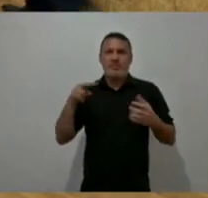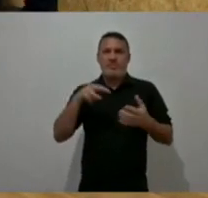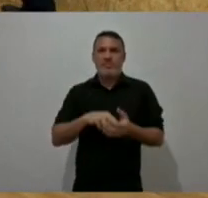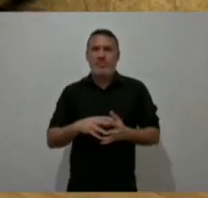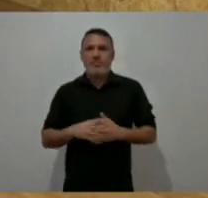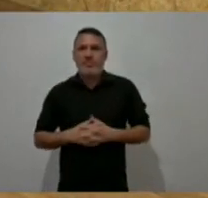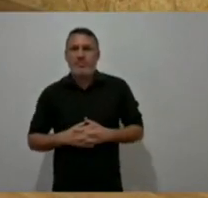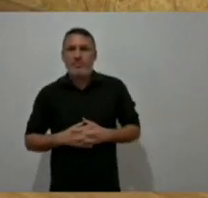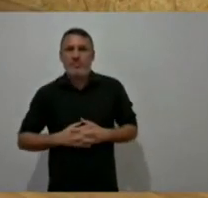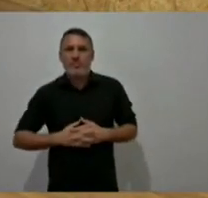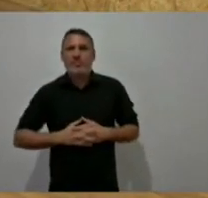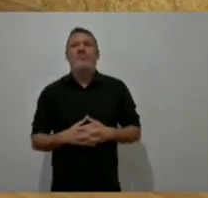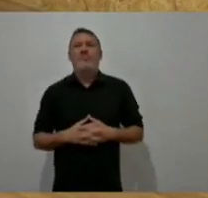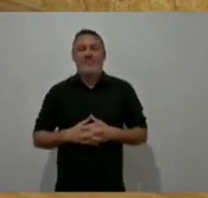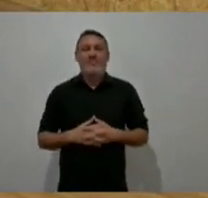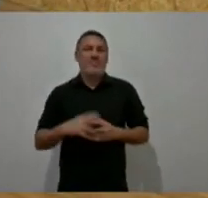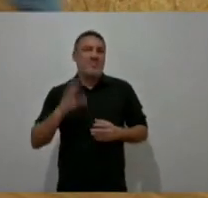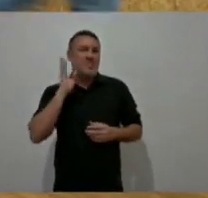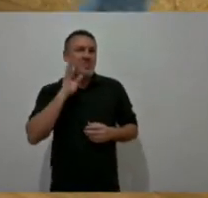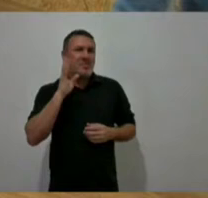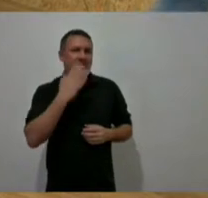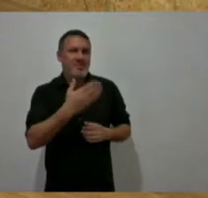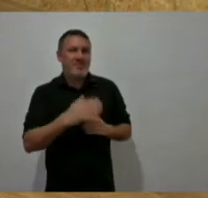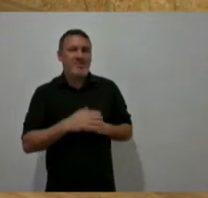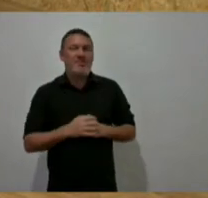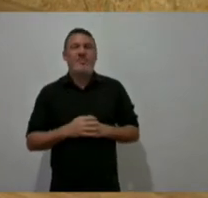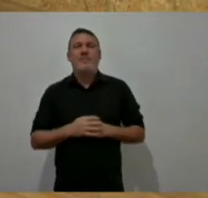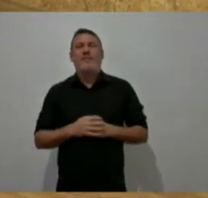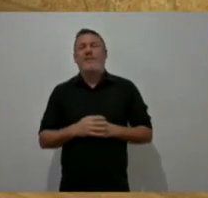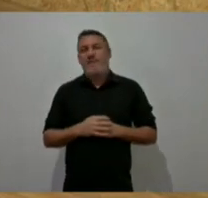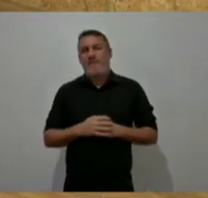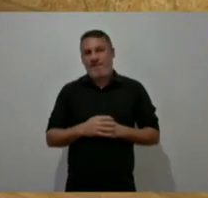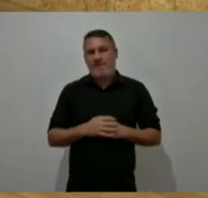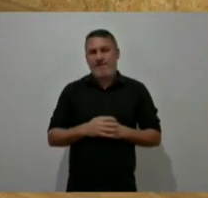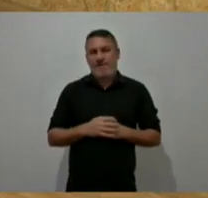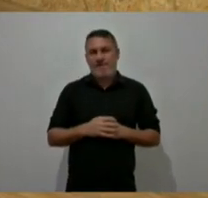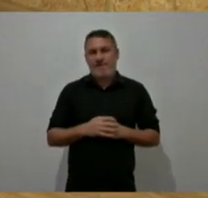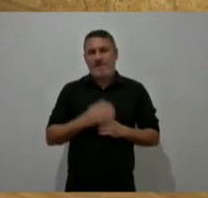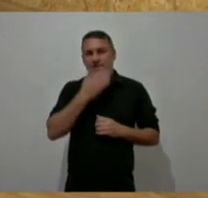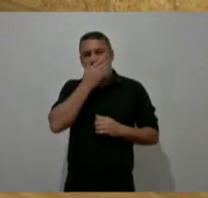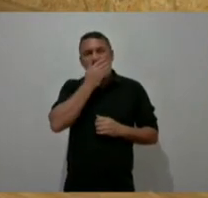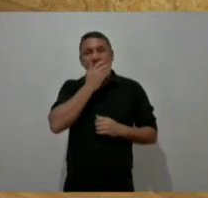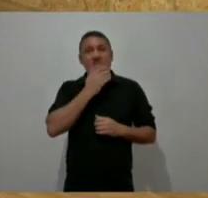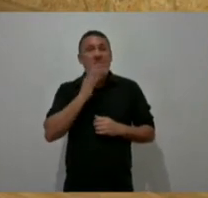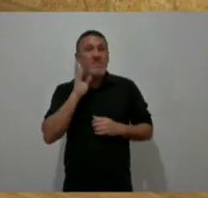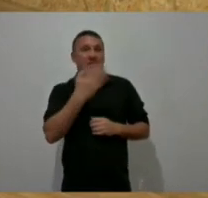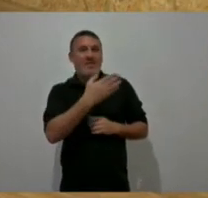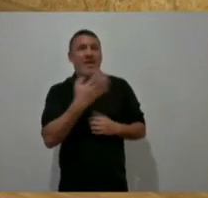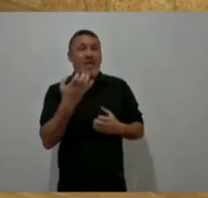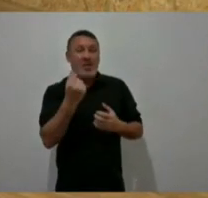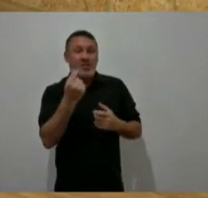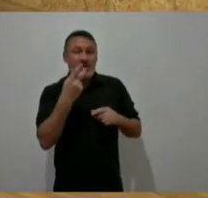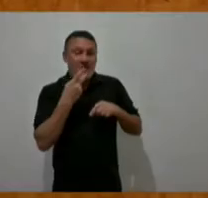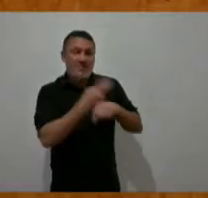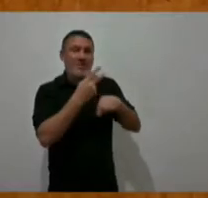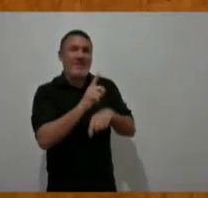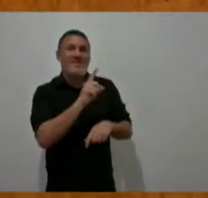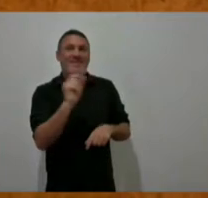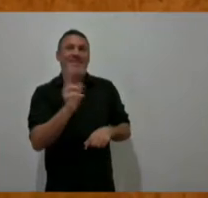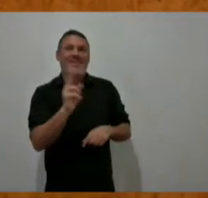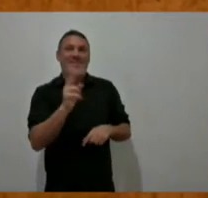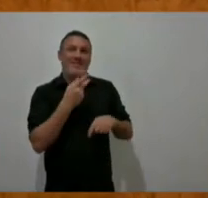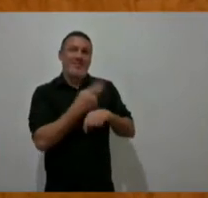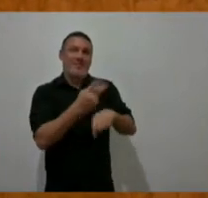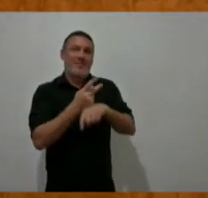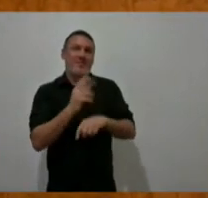Bacana, Peter. Me senti o Silvio Santos aqui, quem quer dinheiro, aviãozinho de R$100 com BTG. Vamos lá, gente.